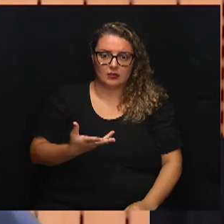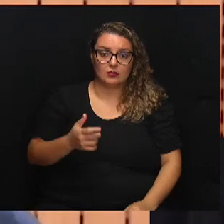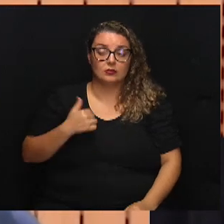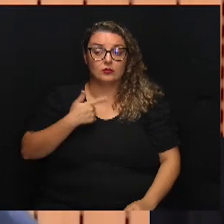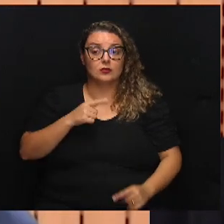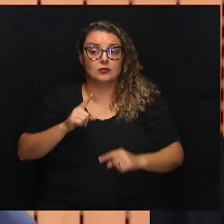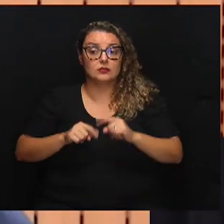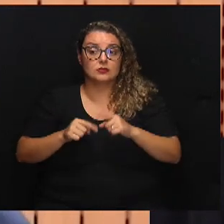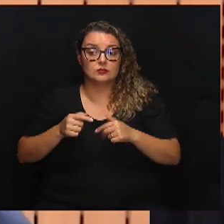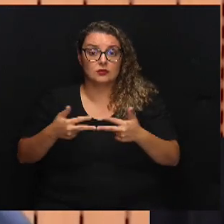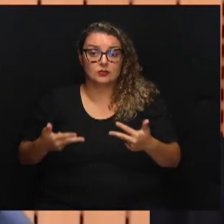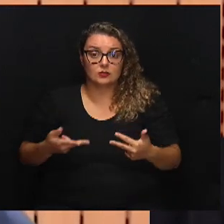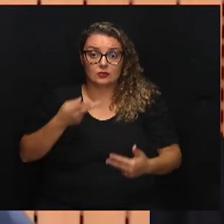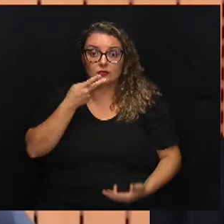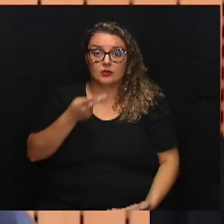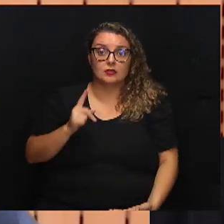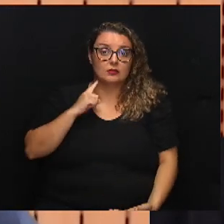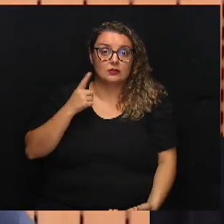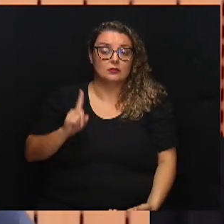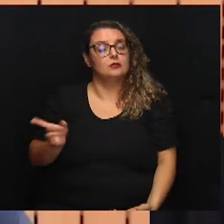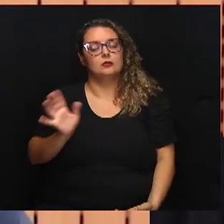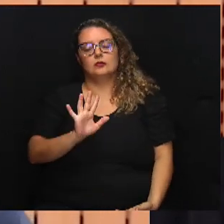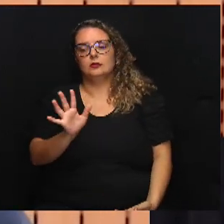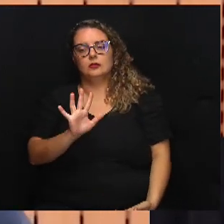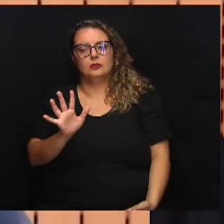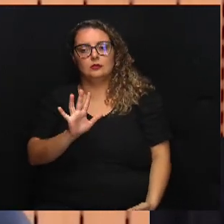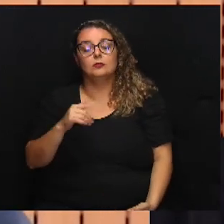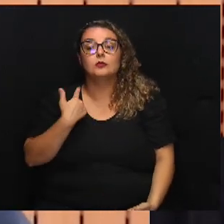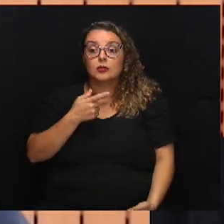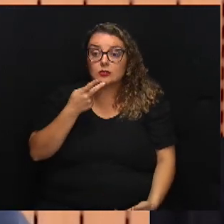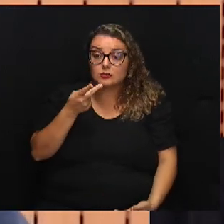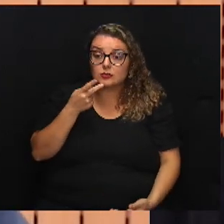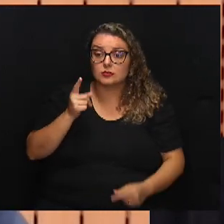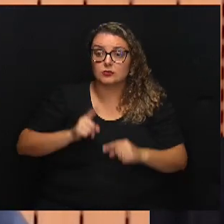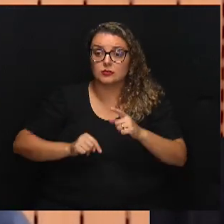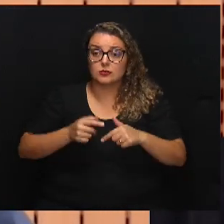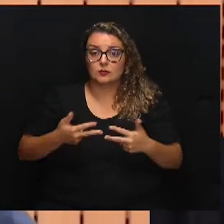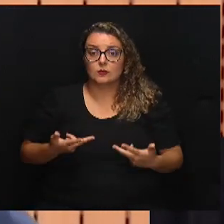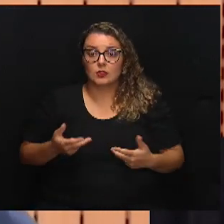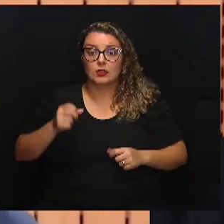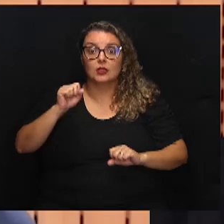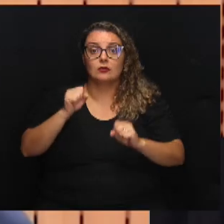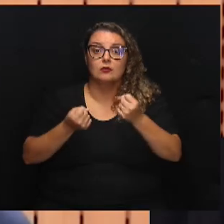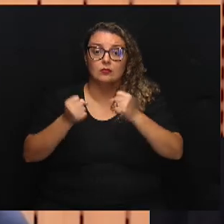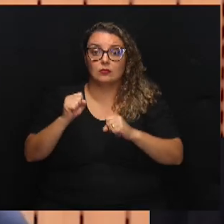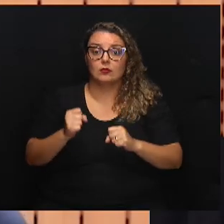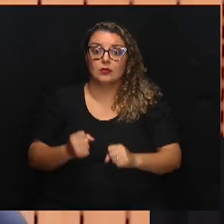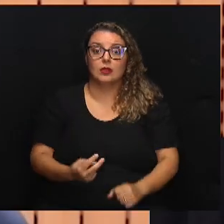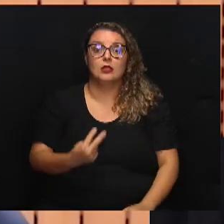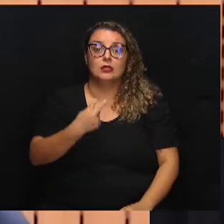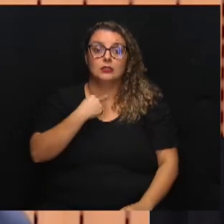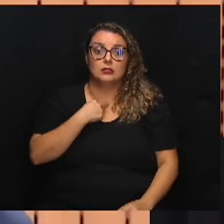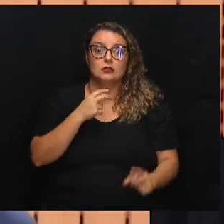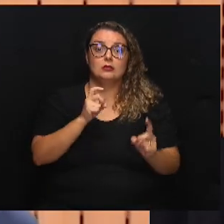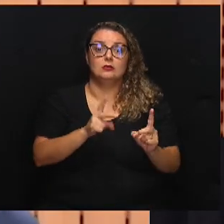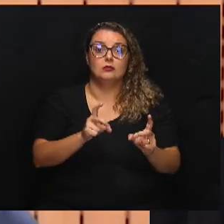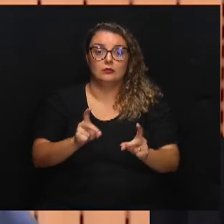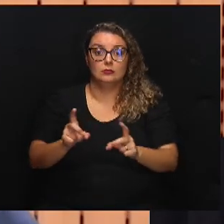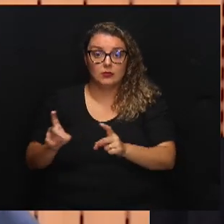iriam para o lixo, mas sim estamos falando de um produto que a indústria não pode